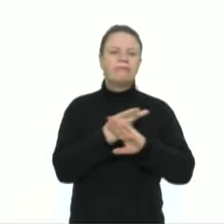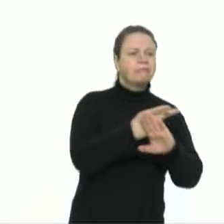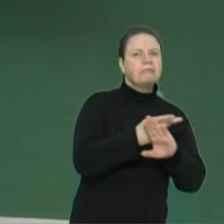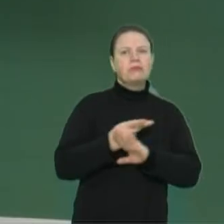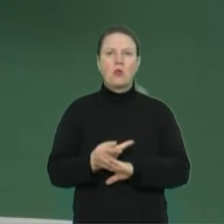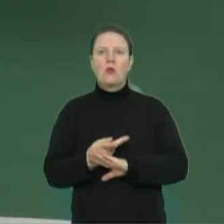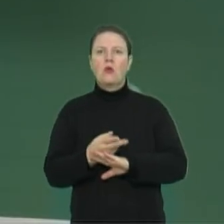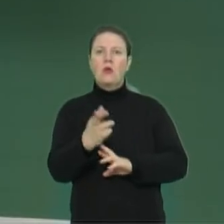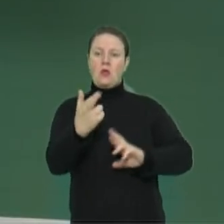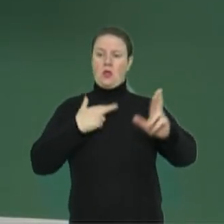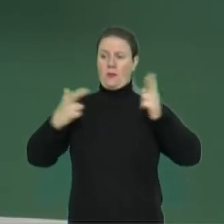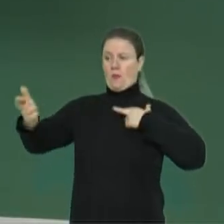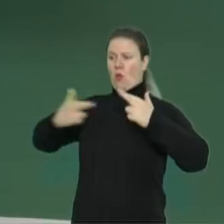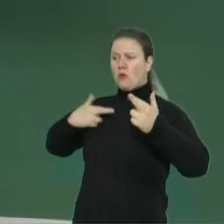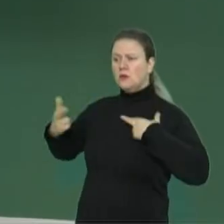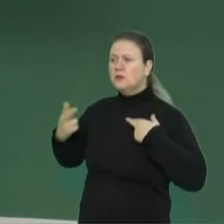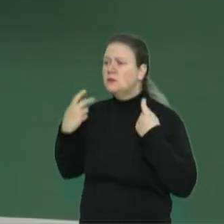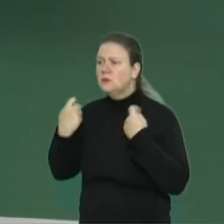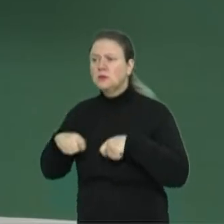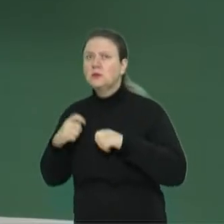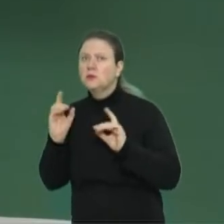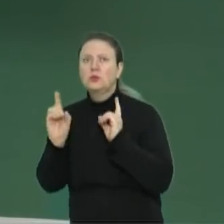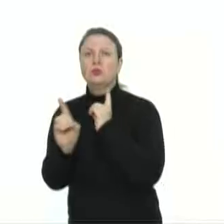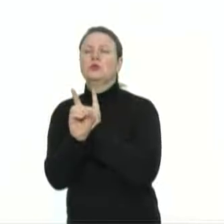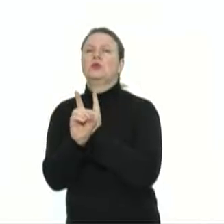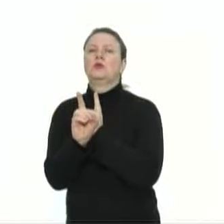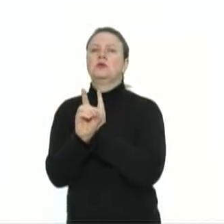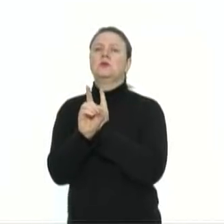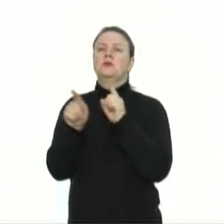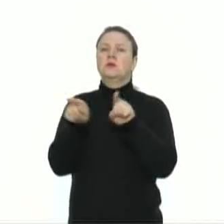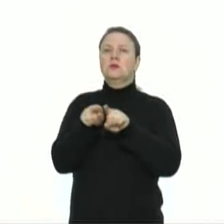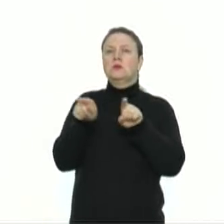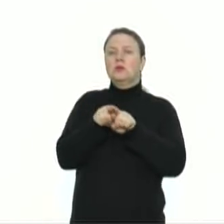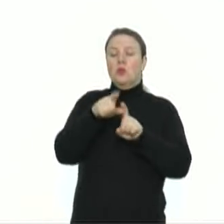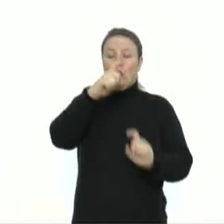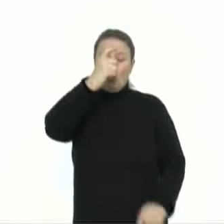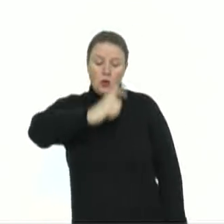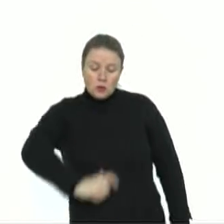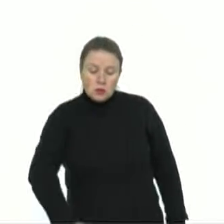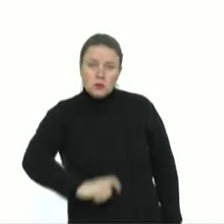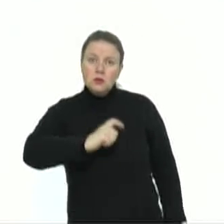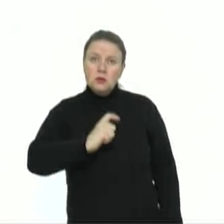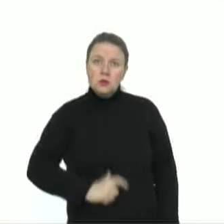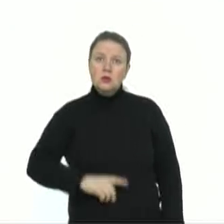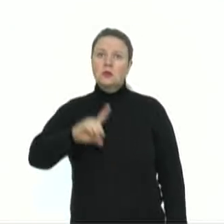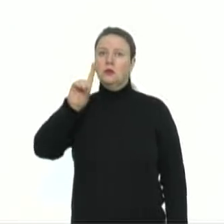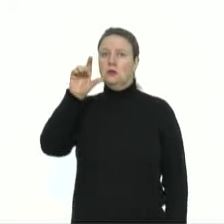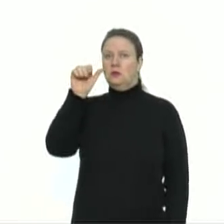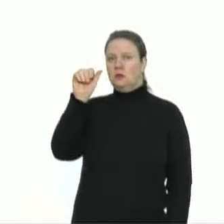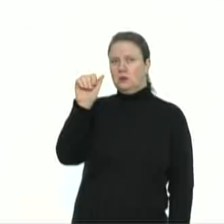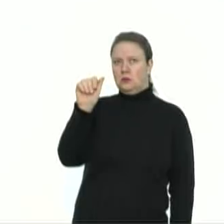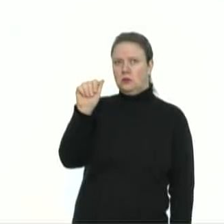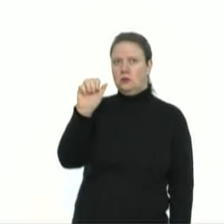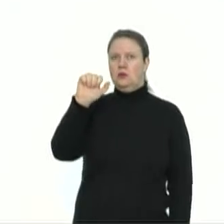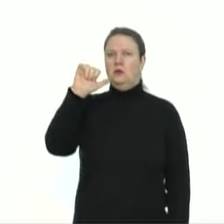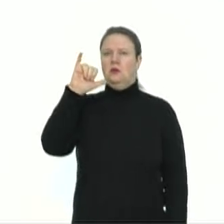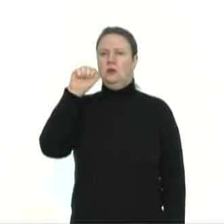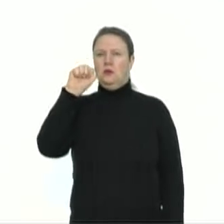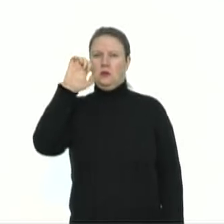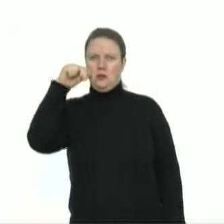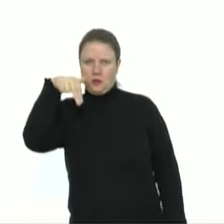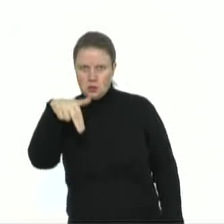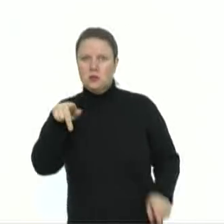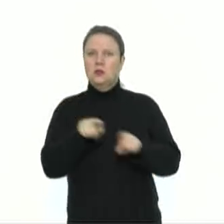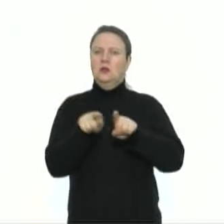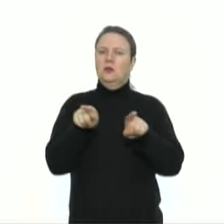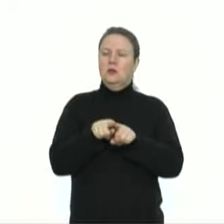esse ser que está buscando respostas, o ser humano, Heidegger afirma que o ser humano é um Dasein, um ser aí. A partir dos